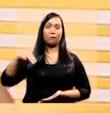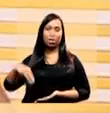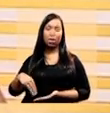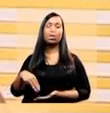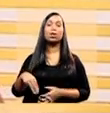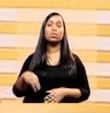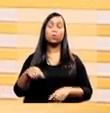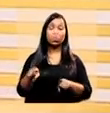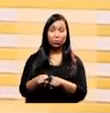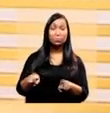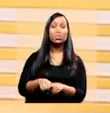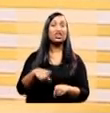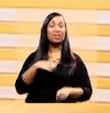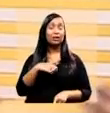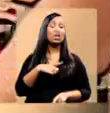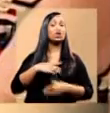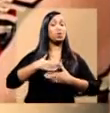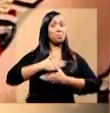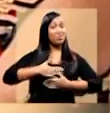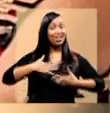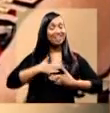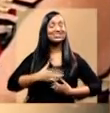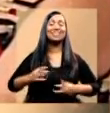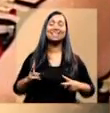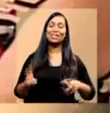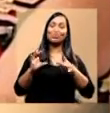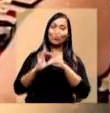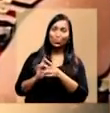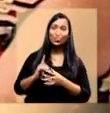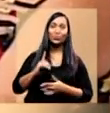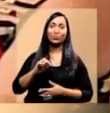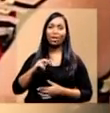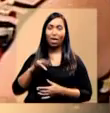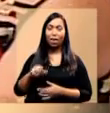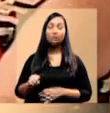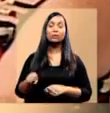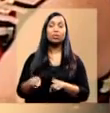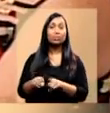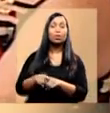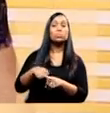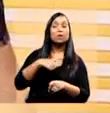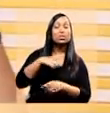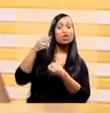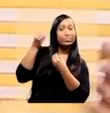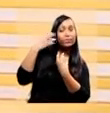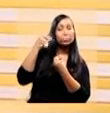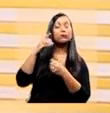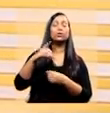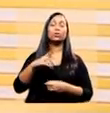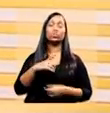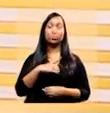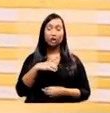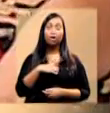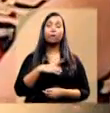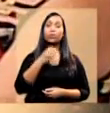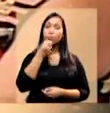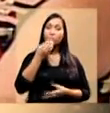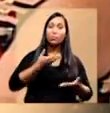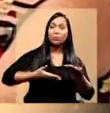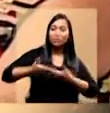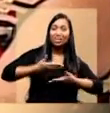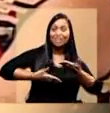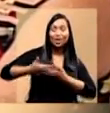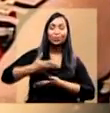com a DDM, que eu também tenho o prazer de sempre estar junto com a Dalis, ter informação. Também tenho